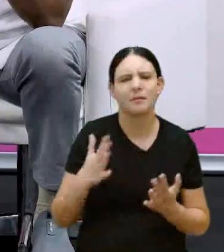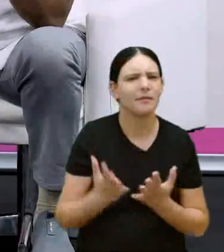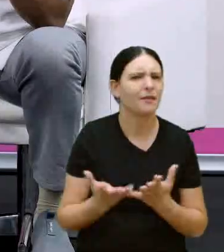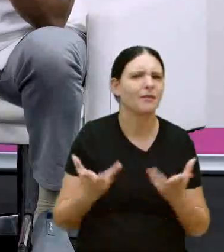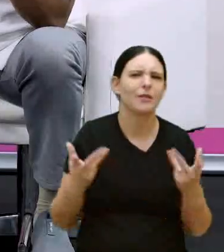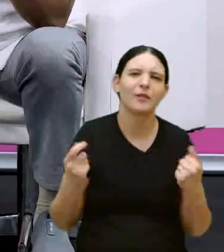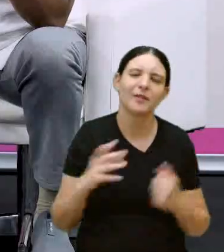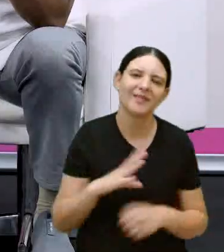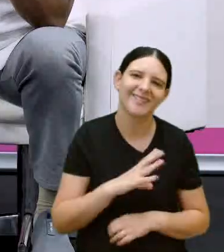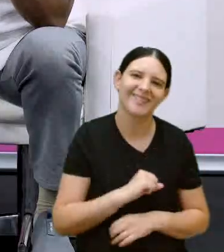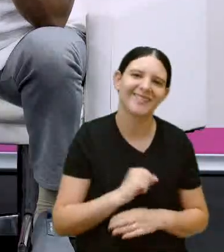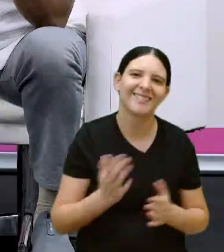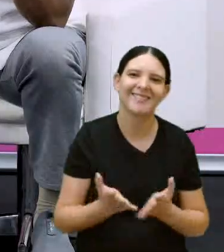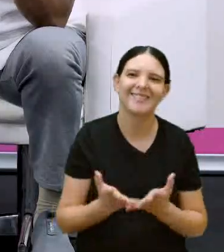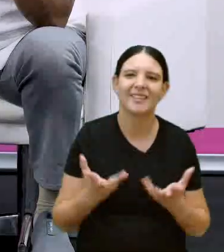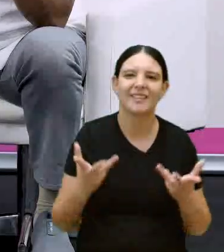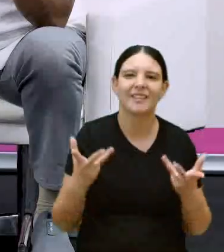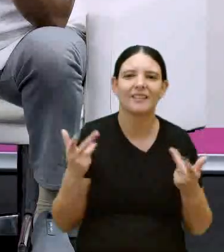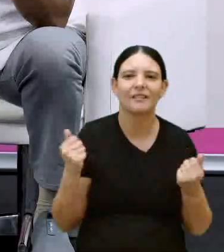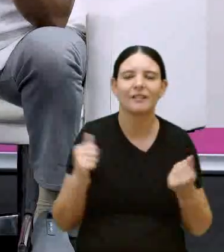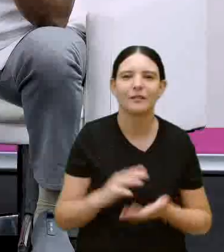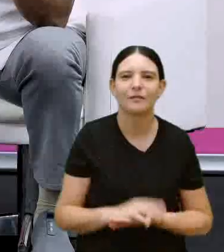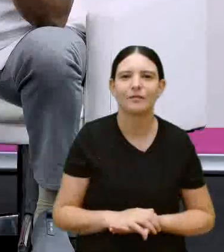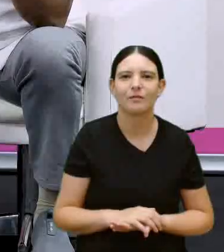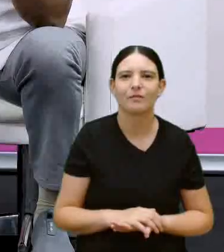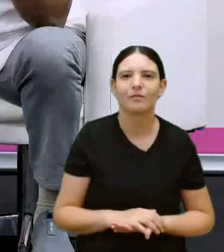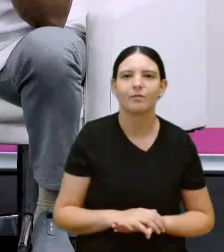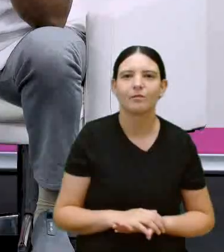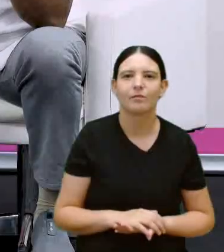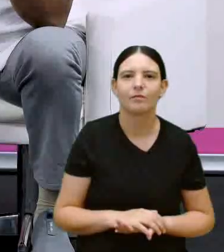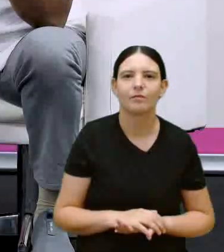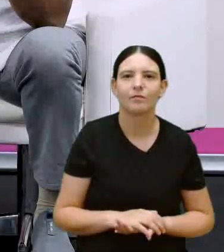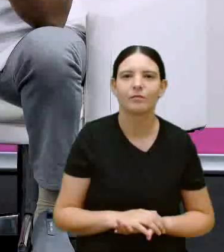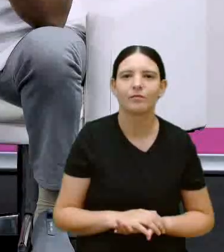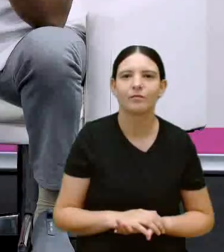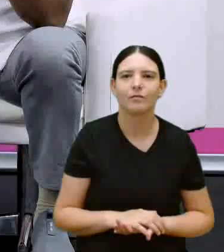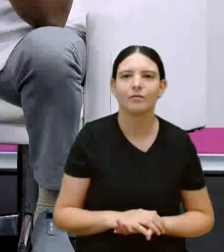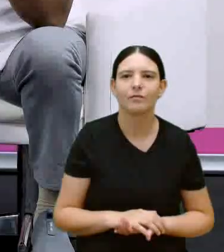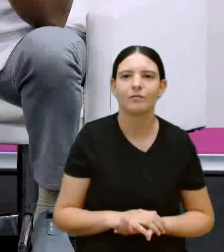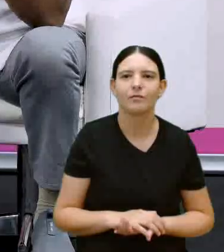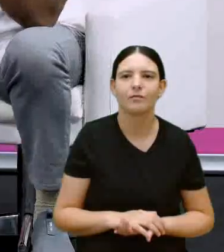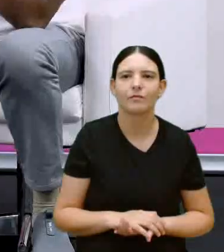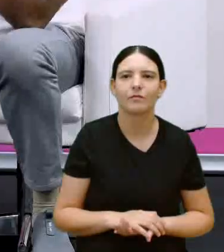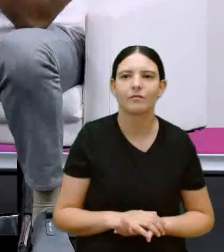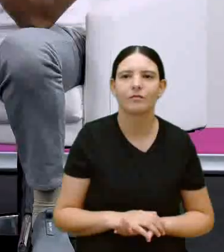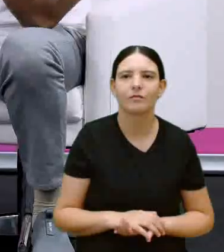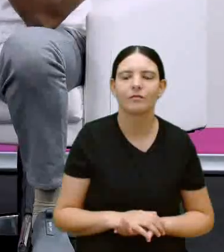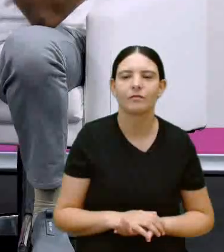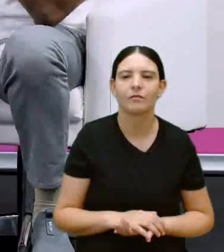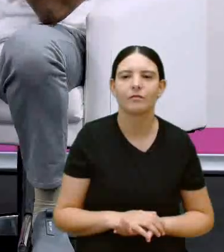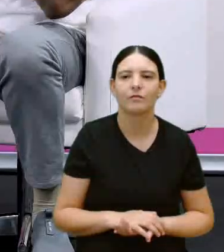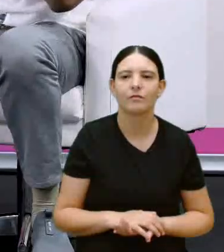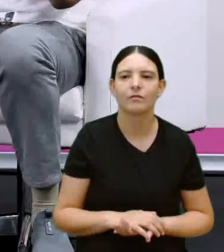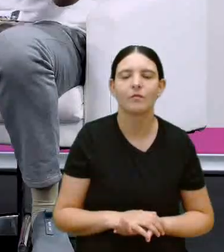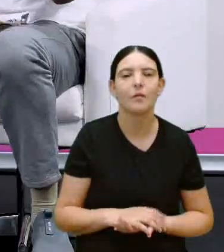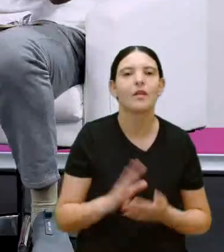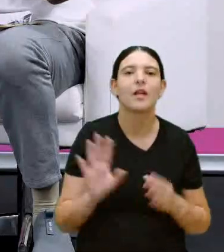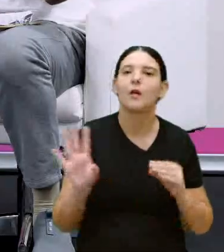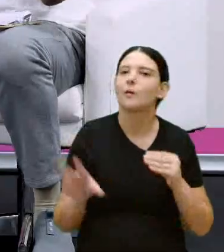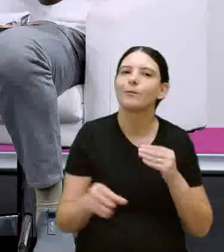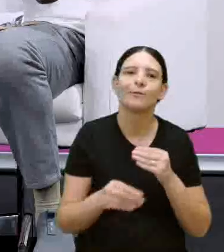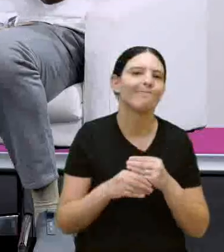Você se jogar em alguém dessa maneira. Tá? E aí, não é completude, que a completude